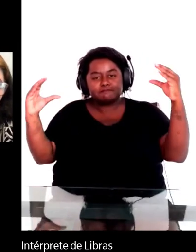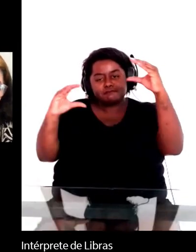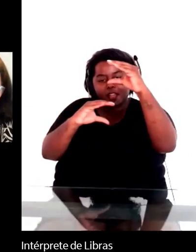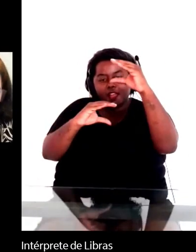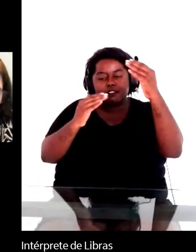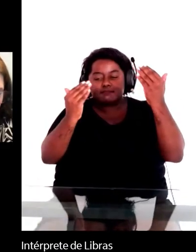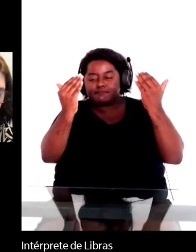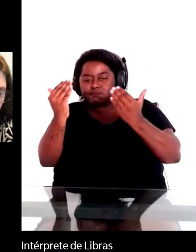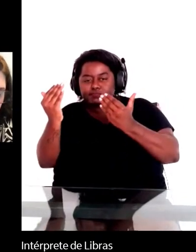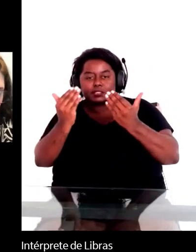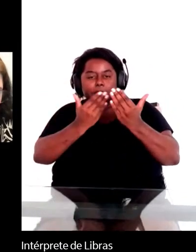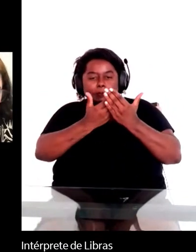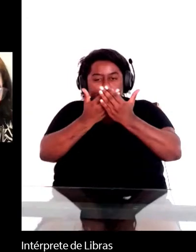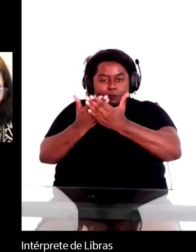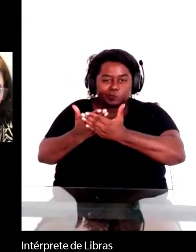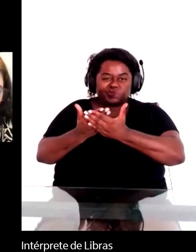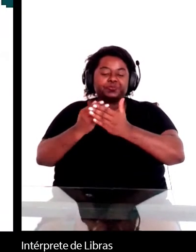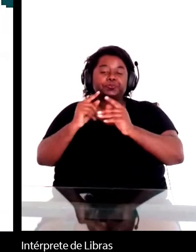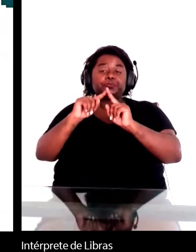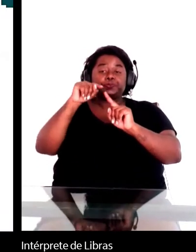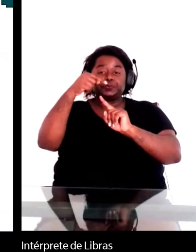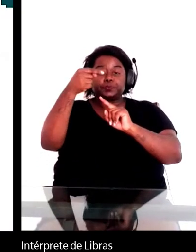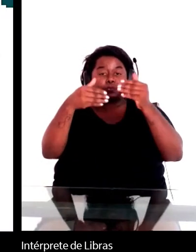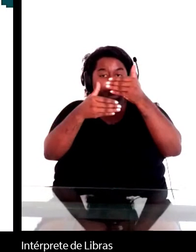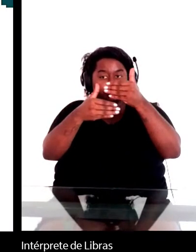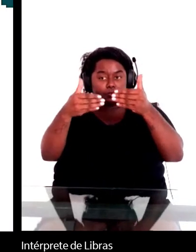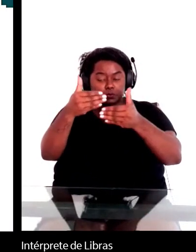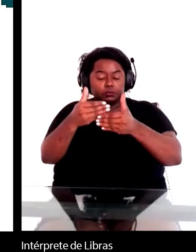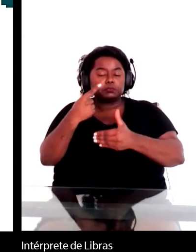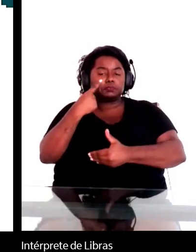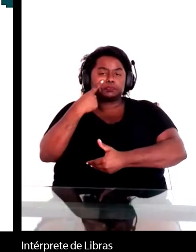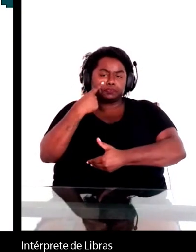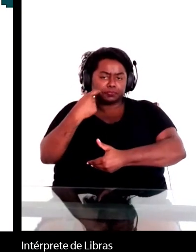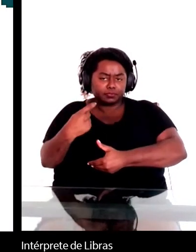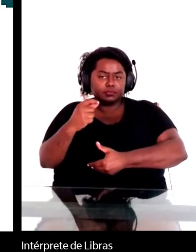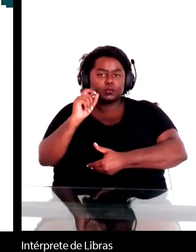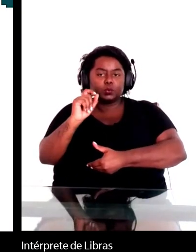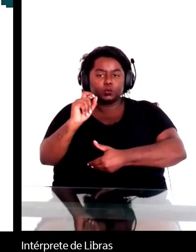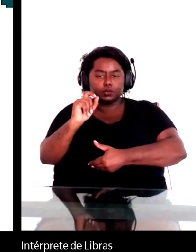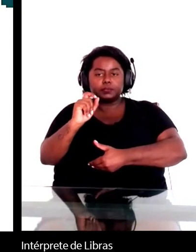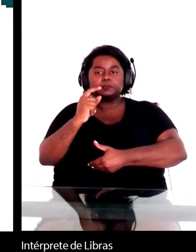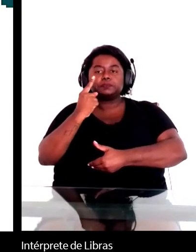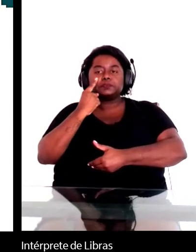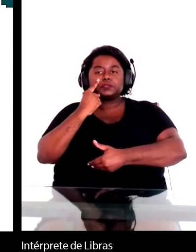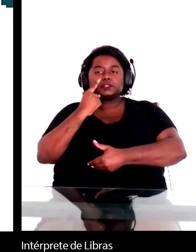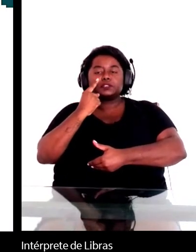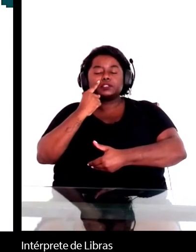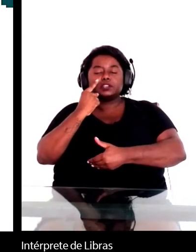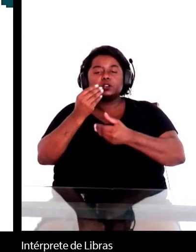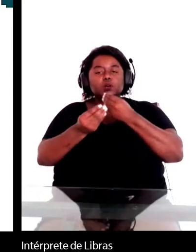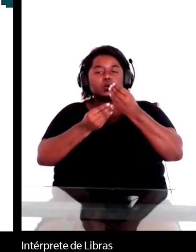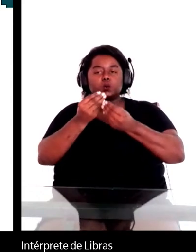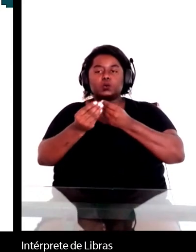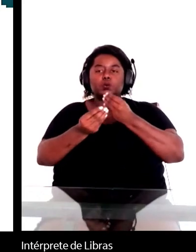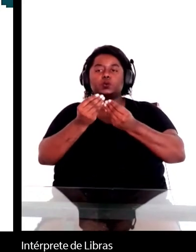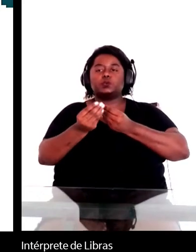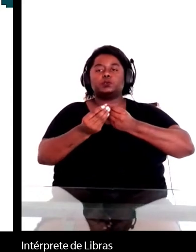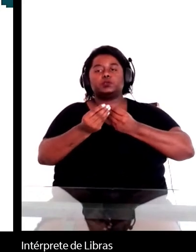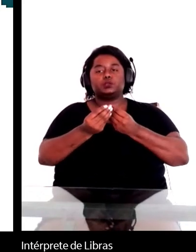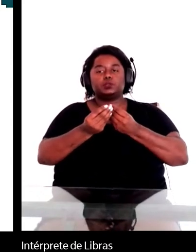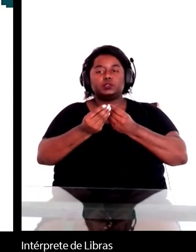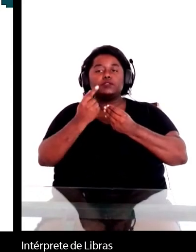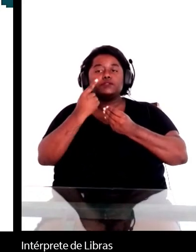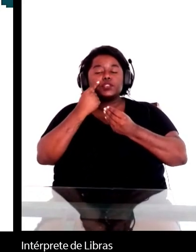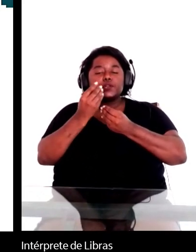uma coisa que é interessante é ver a recepção do ensino de